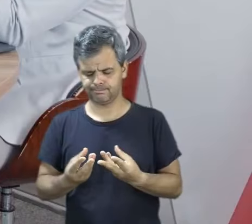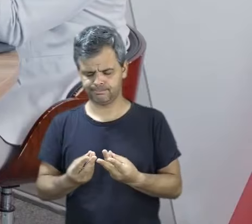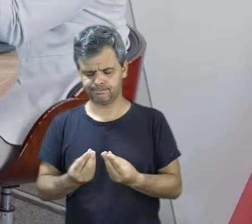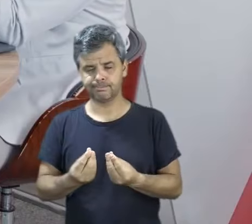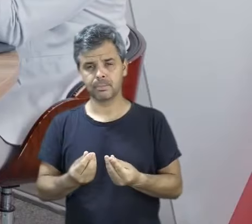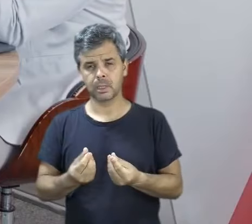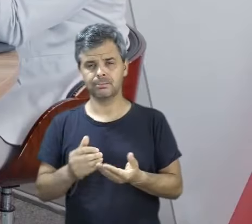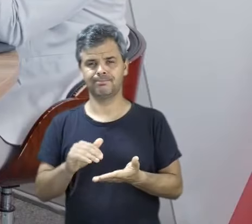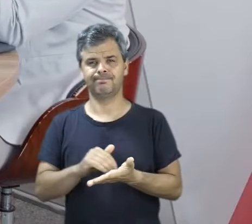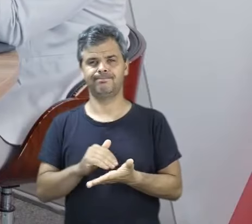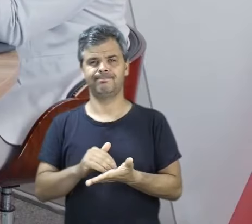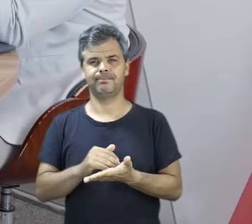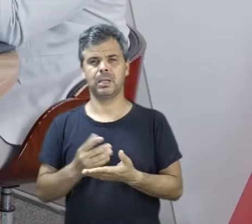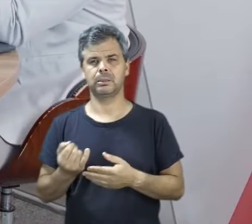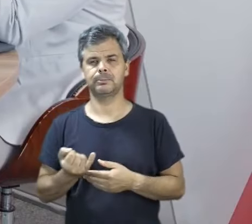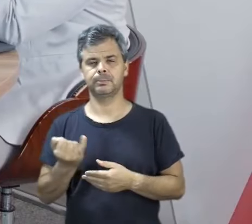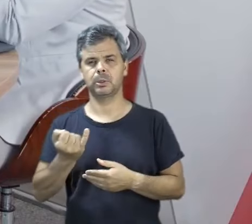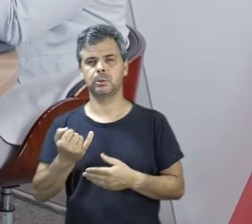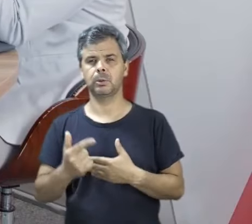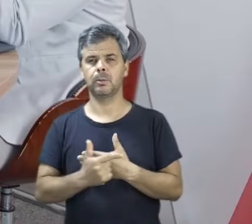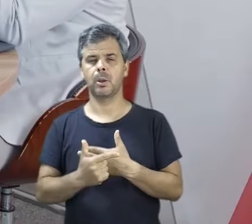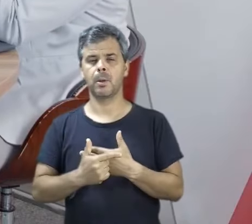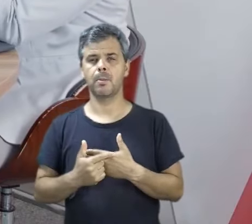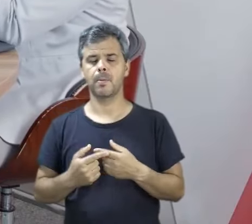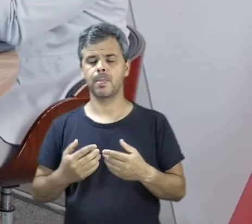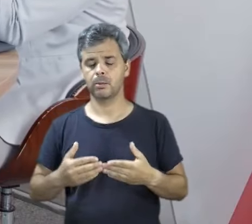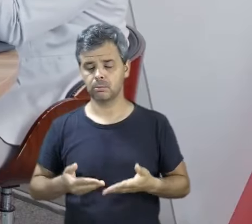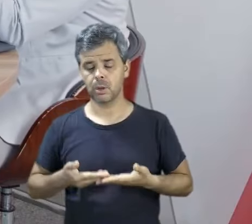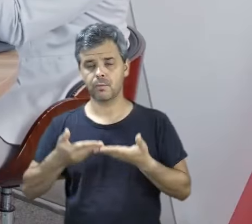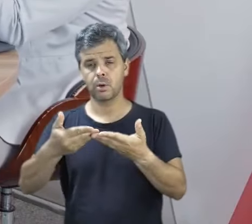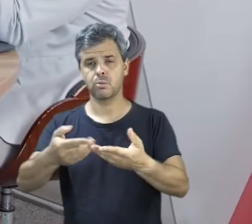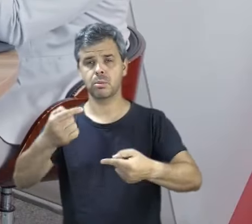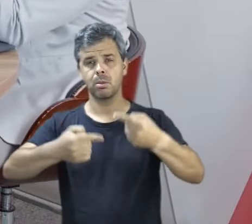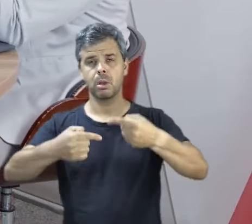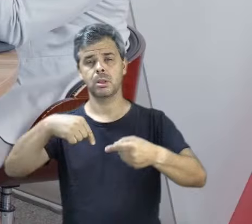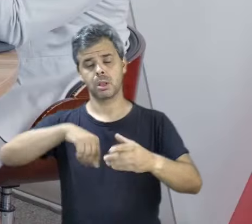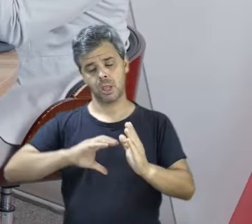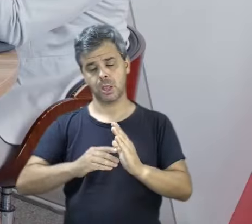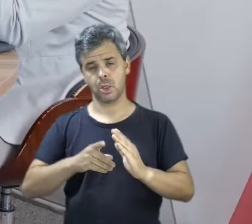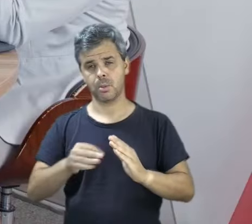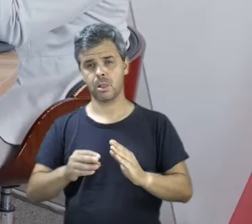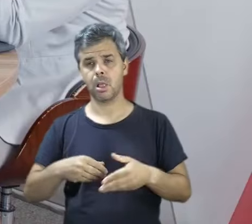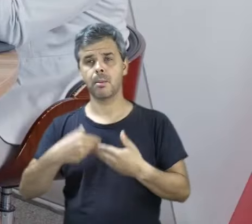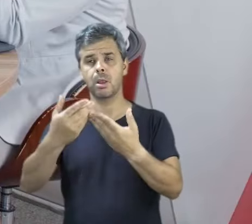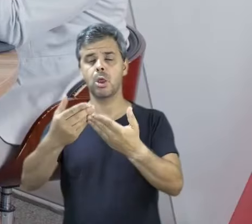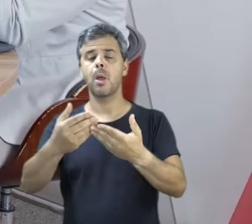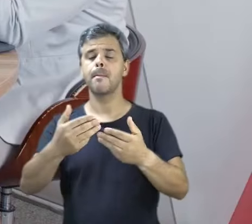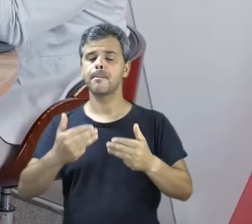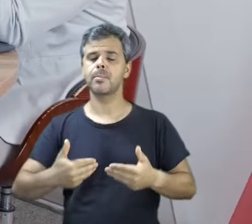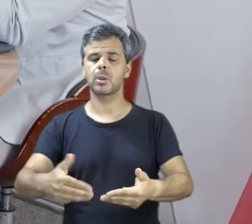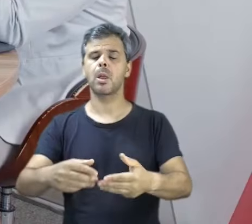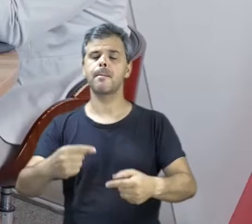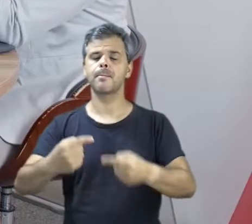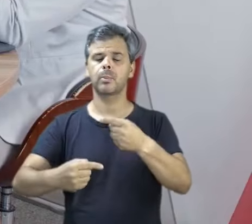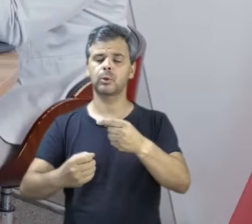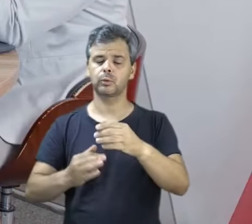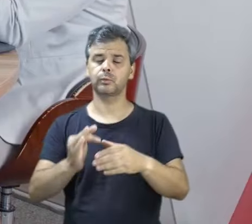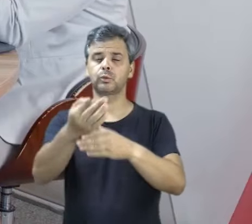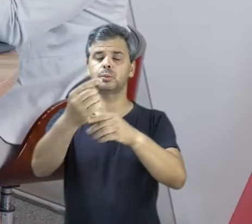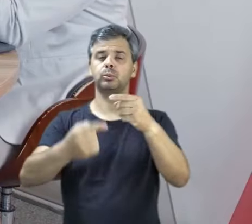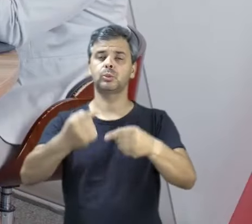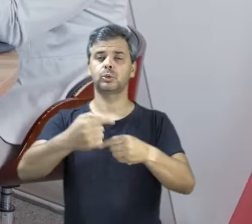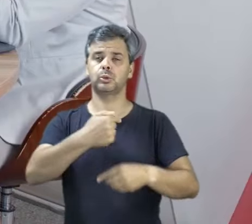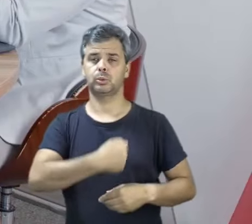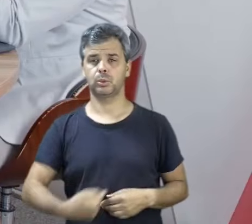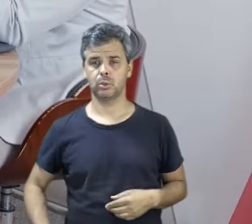da secretaria. Essa é a essência de levar o debate daqui lá para fora e fazer com que isso se torne políticas públicas depois, né?